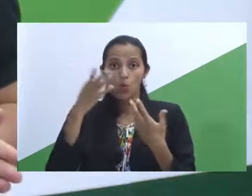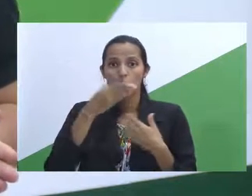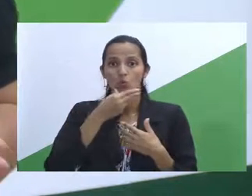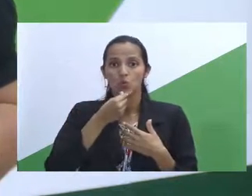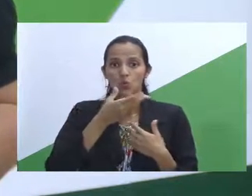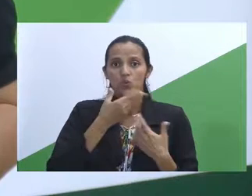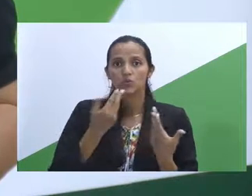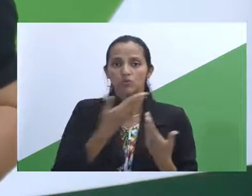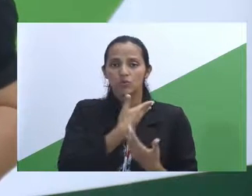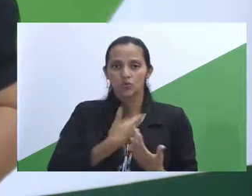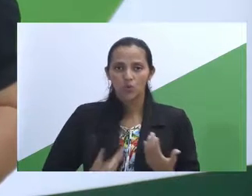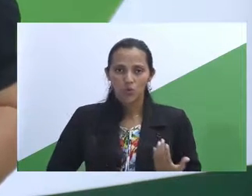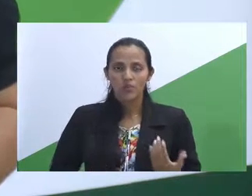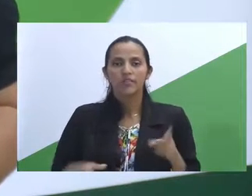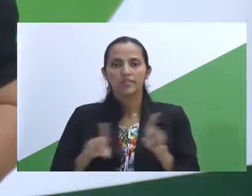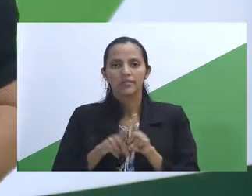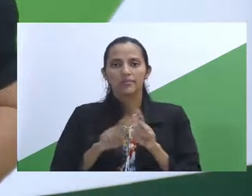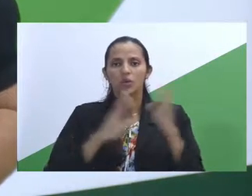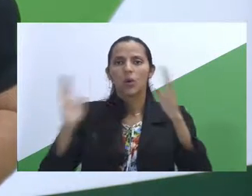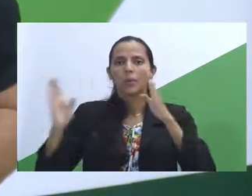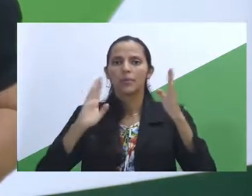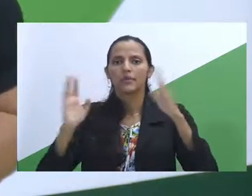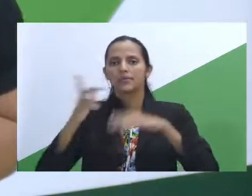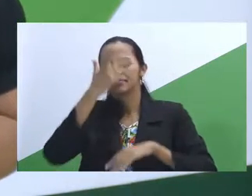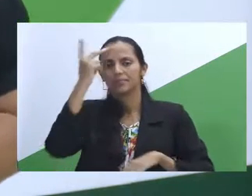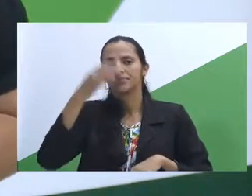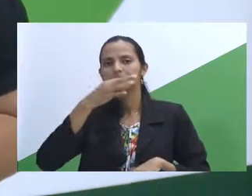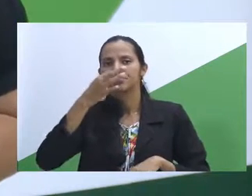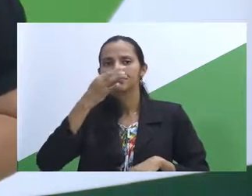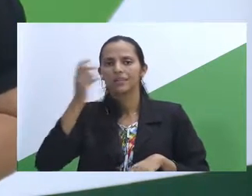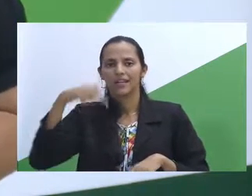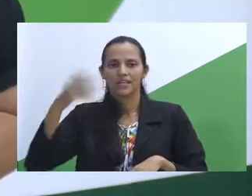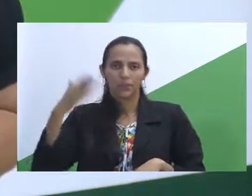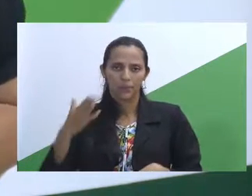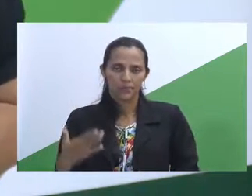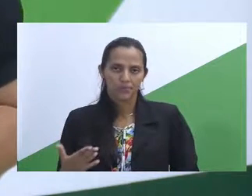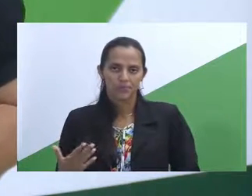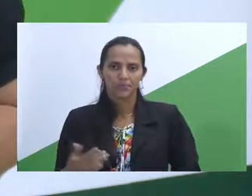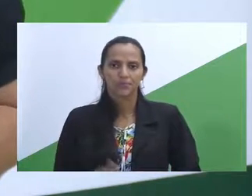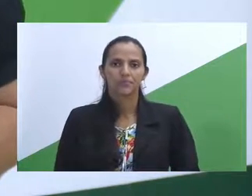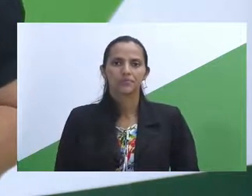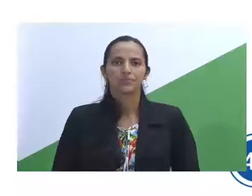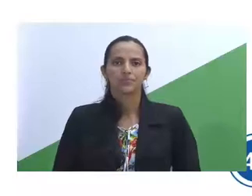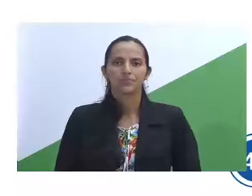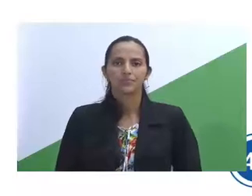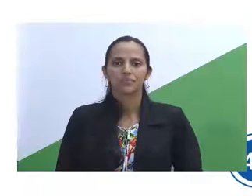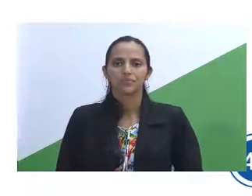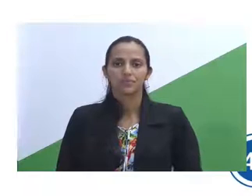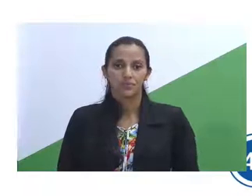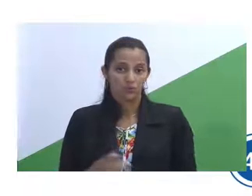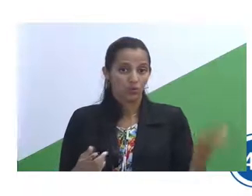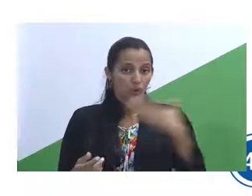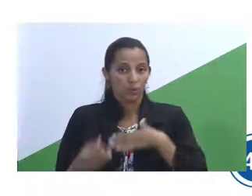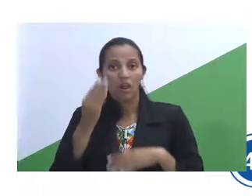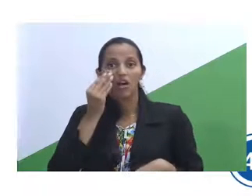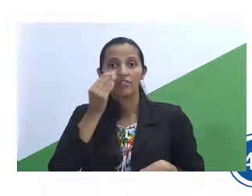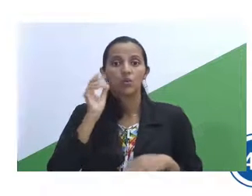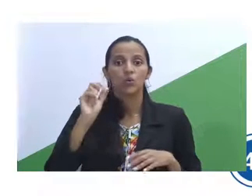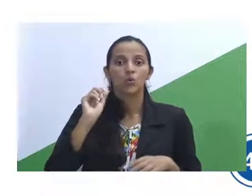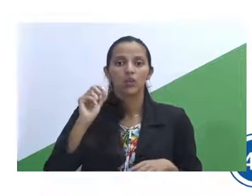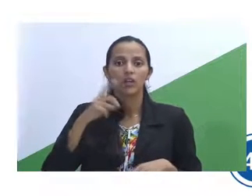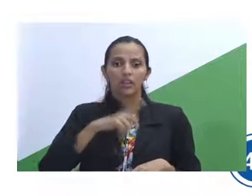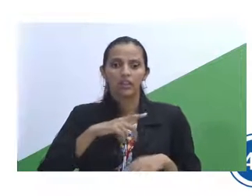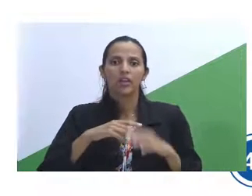15 anos da ditadura varguista, um período democrático, então, no Brasil, tá? Vamos lá, então, esses entreguistas, o que que eles querem?